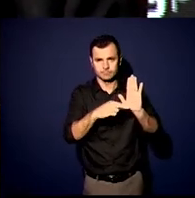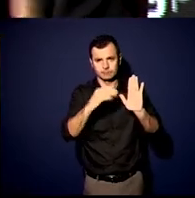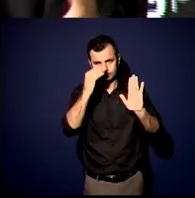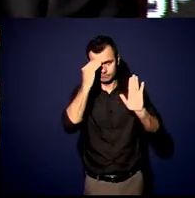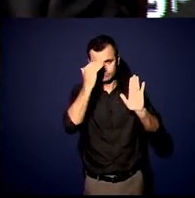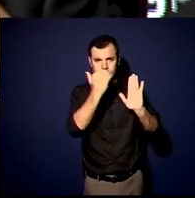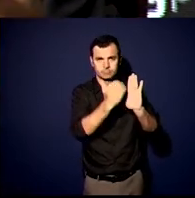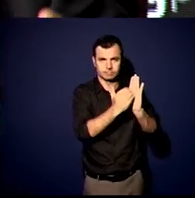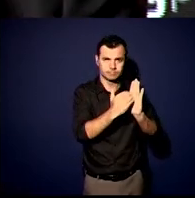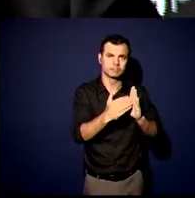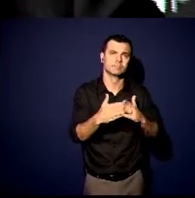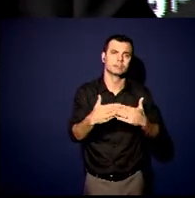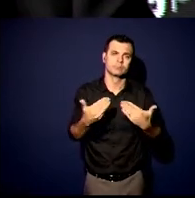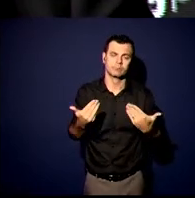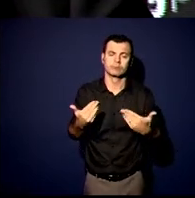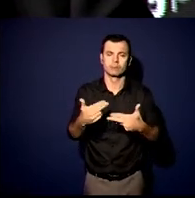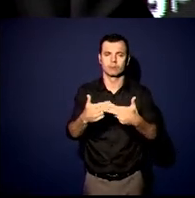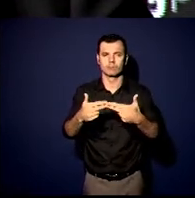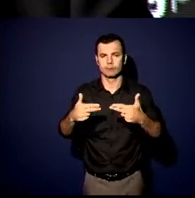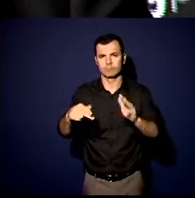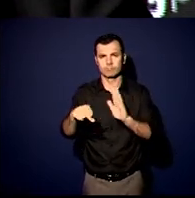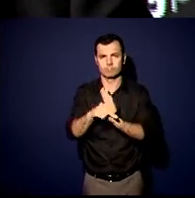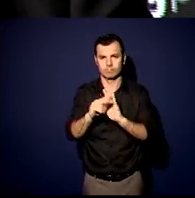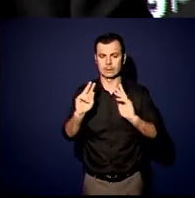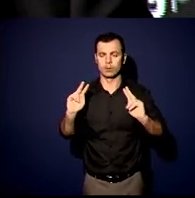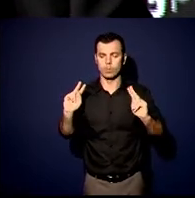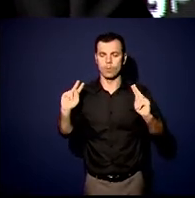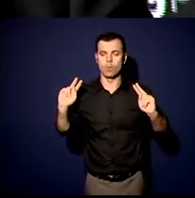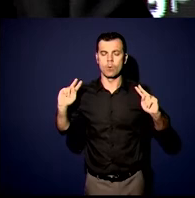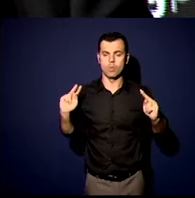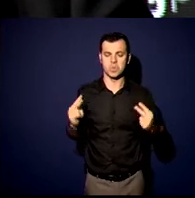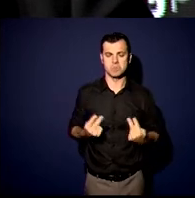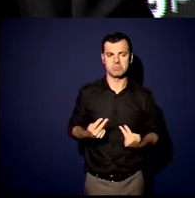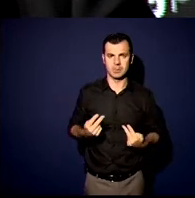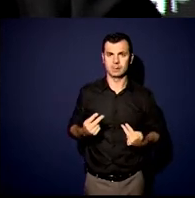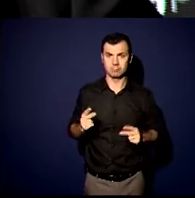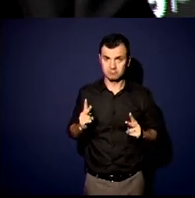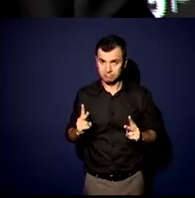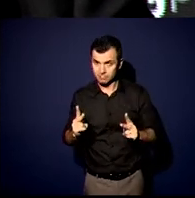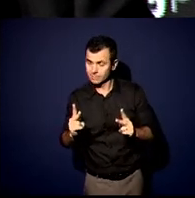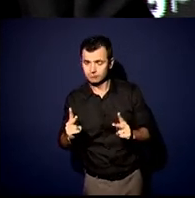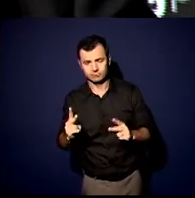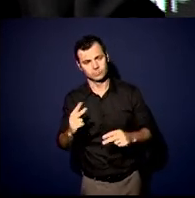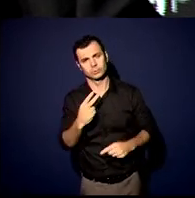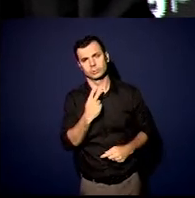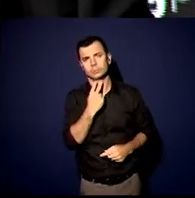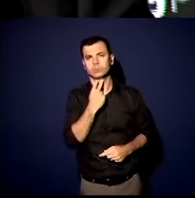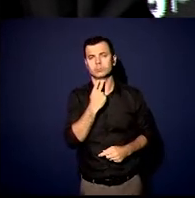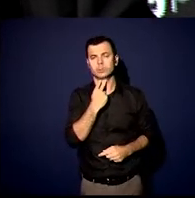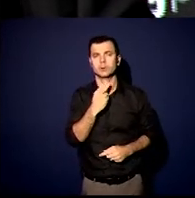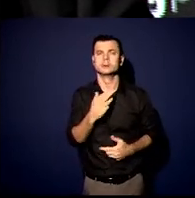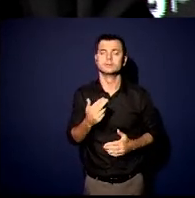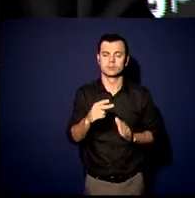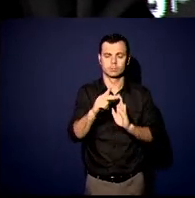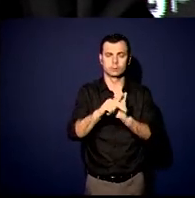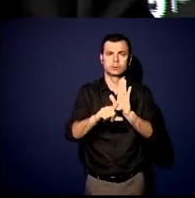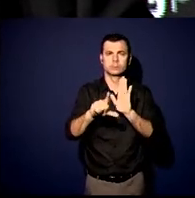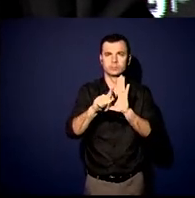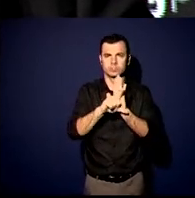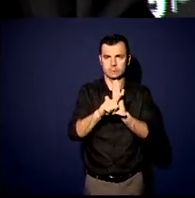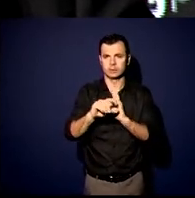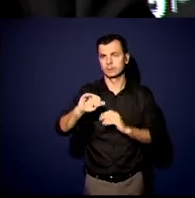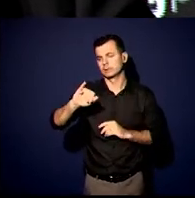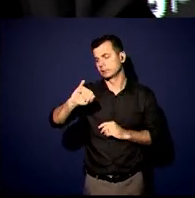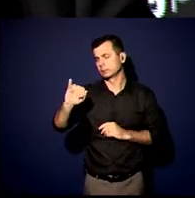cultural né um Engenho humano pode prevalecer assim o projeto de lei Ministro que tramita